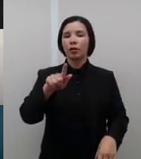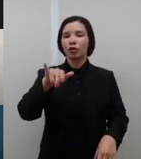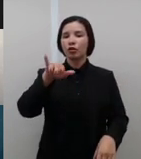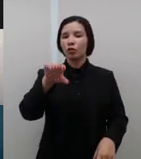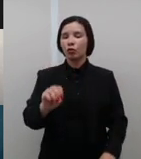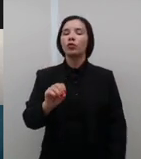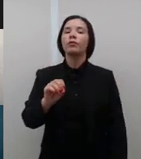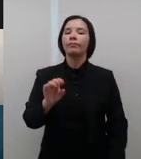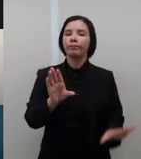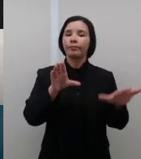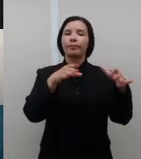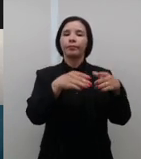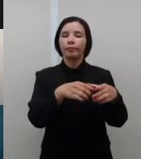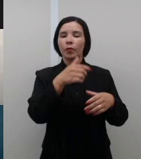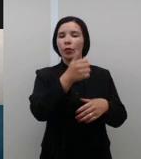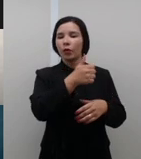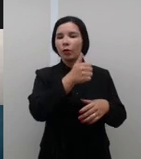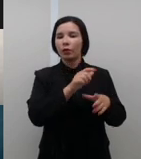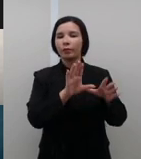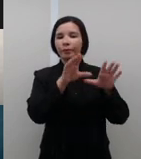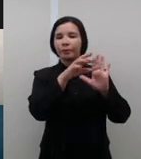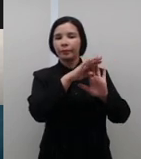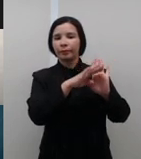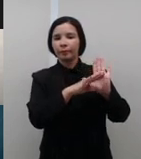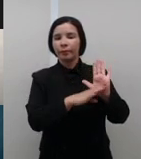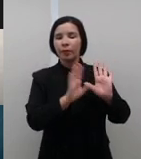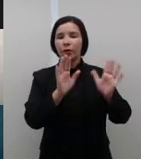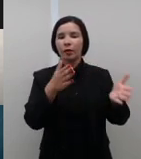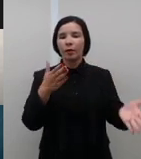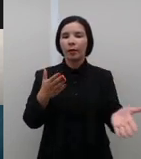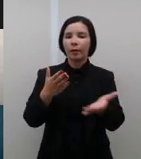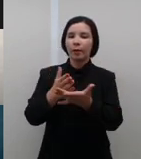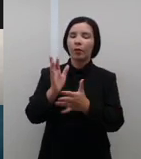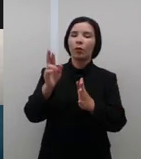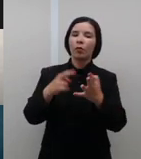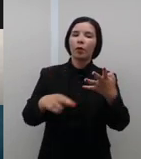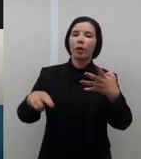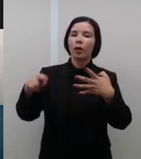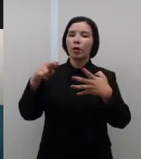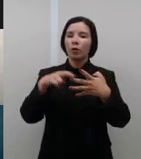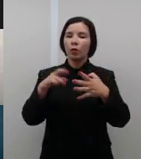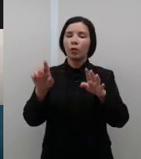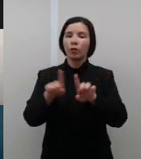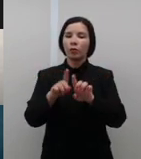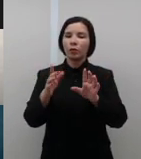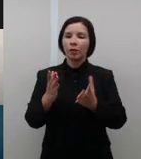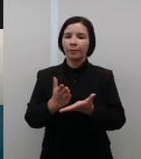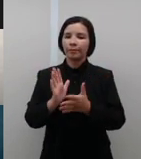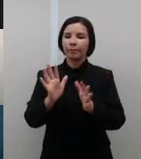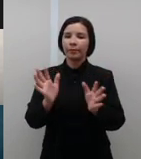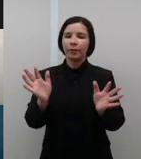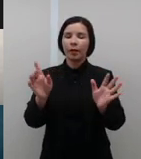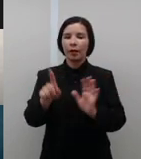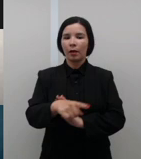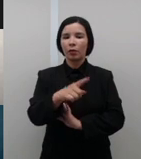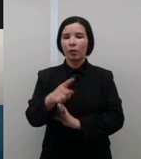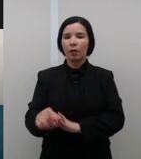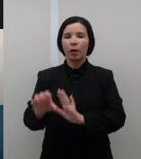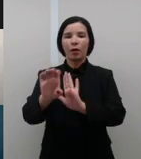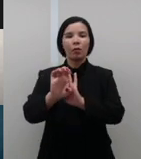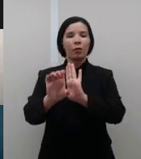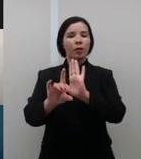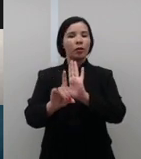constantes naqueles autos, tenha provido o recurso ordinário e concedido a ordem para anular o edital